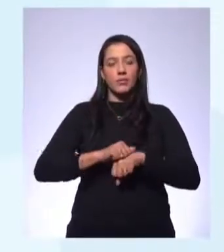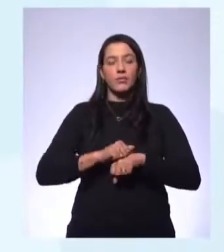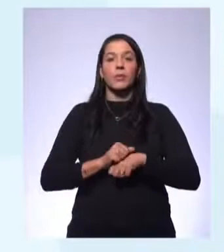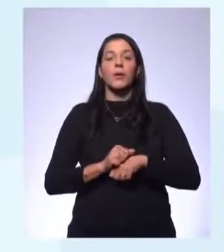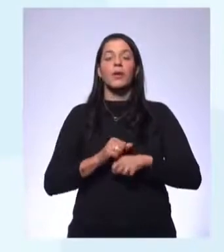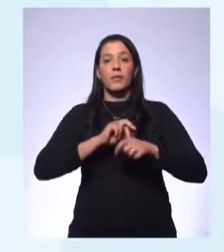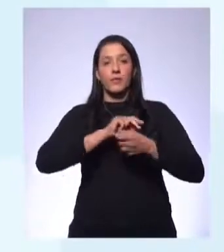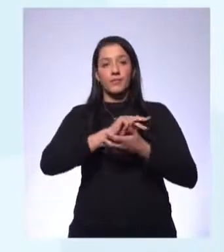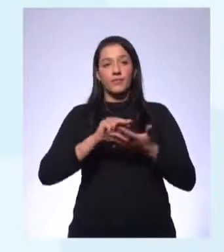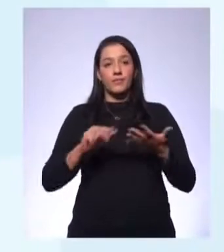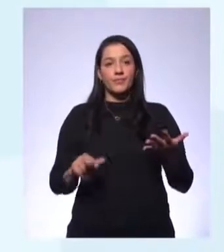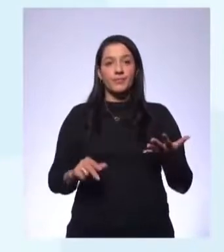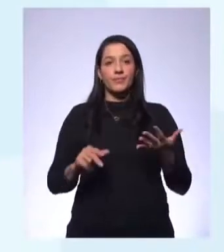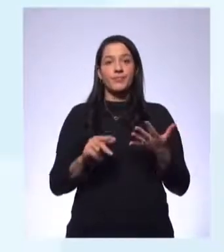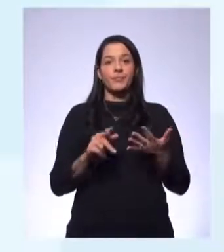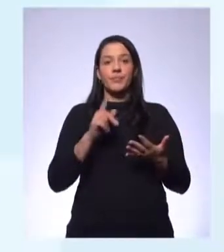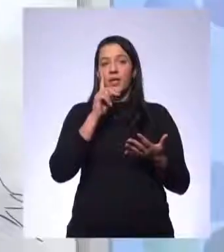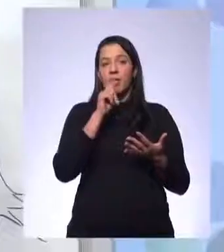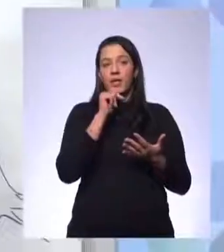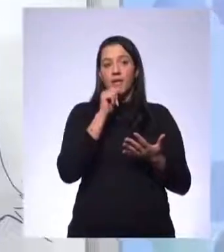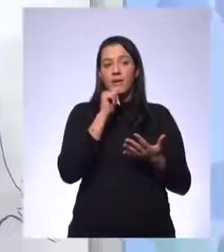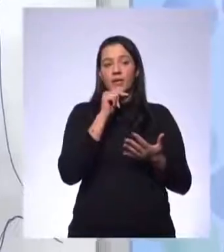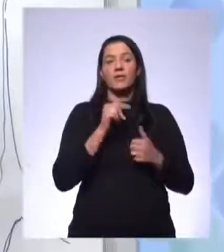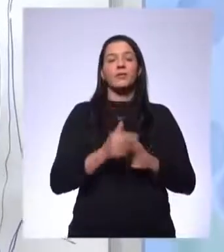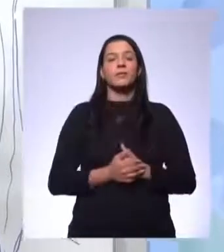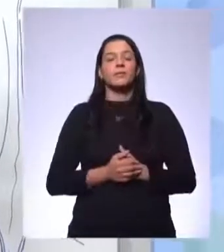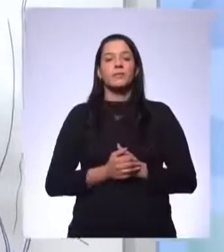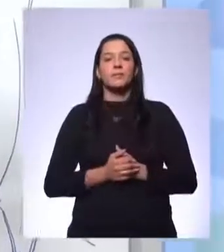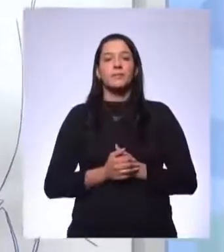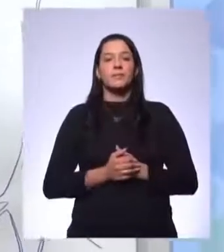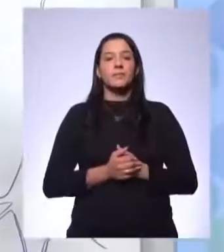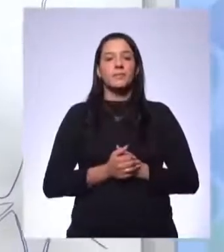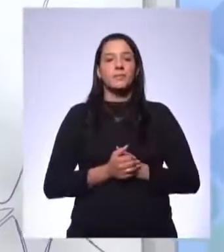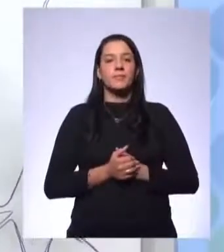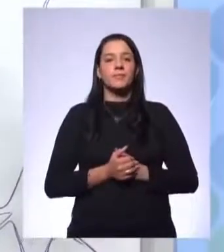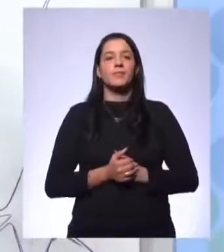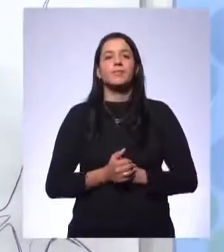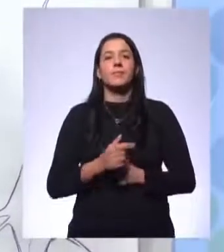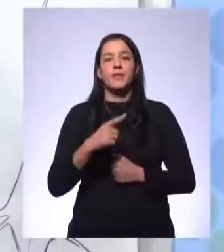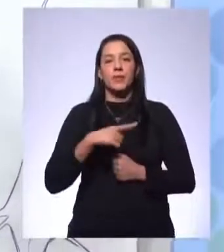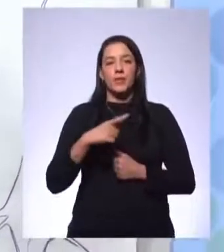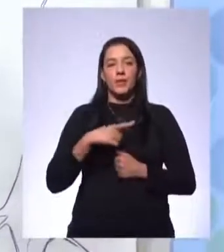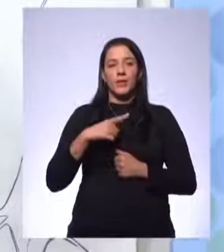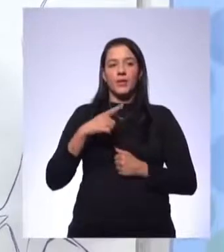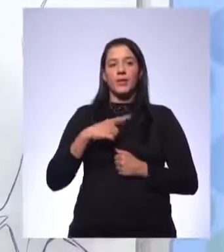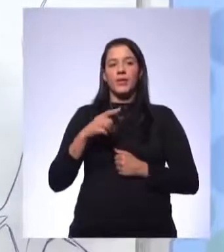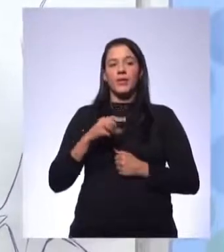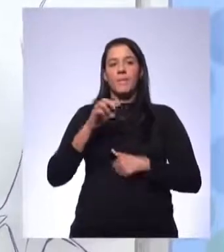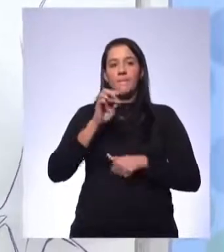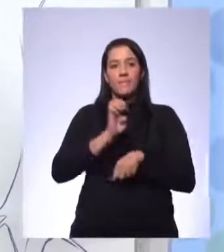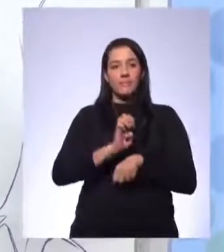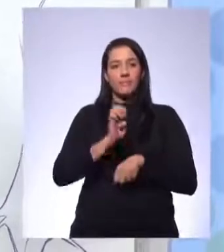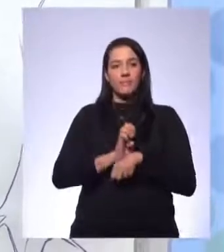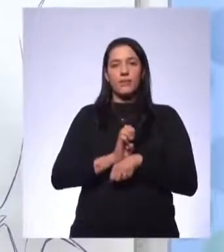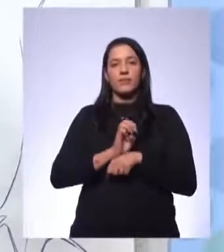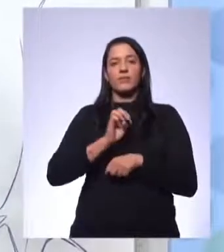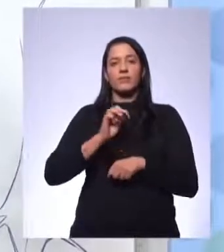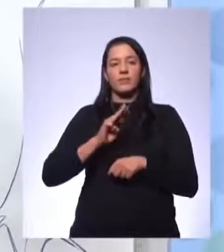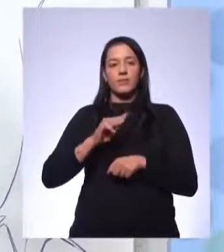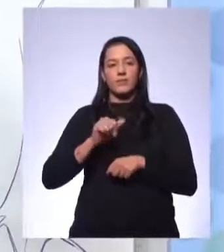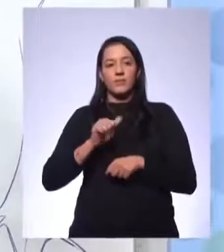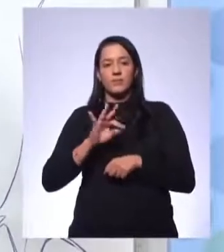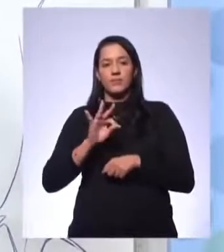que eu perguntei quais são os estados da água nesse slide, né? Eu não quis dizer quais são os estados da matéria, porque os estados da matéria são sólido,